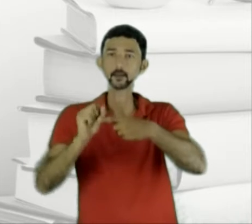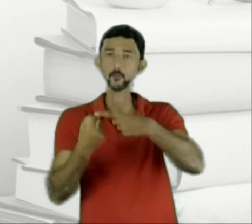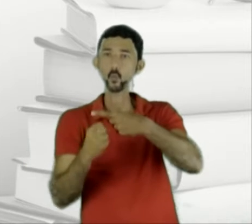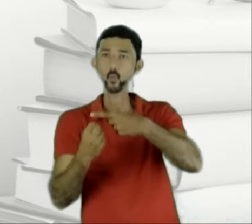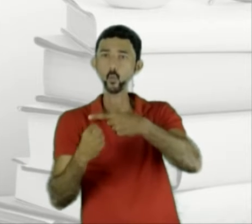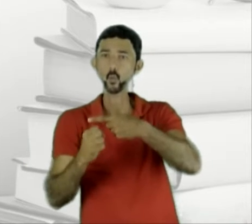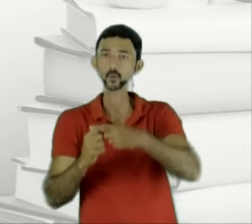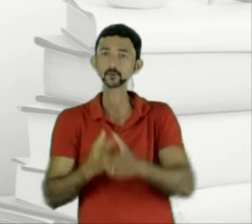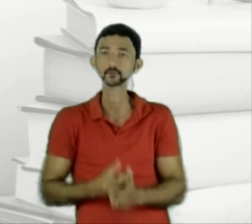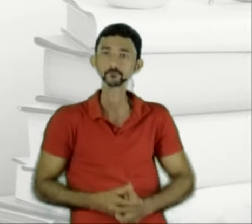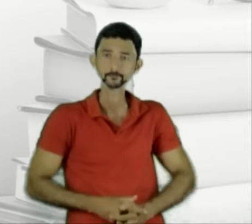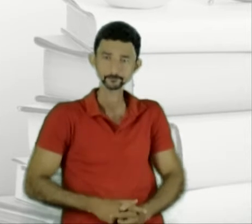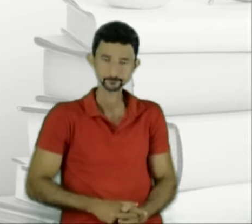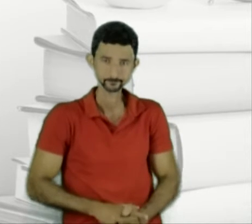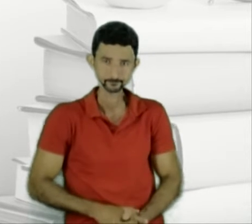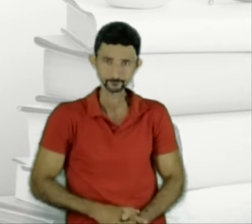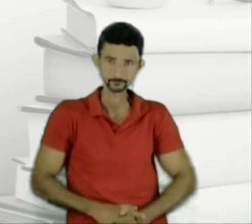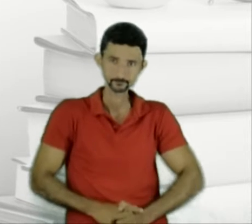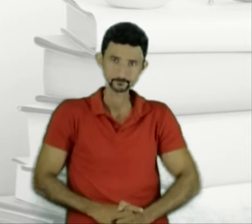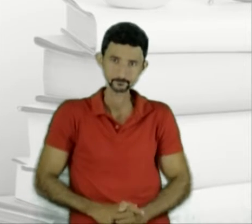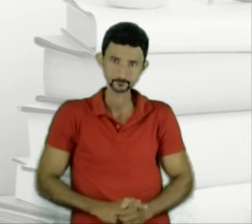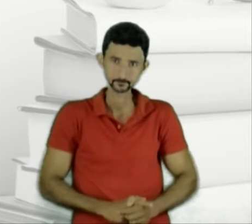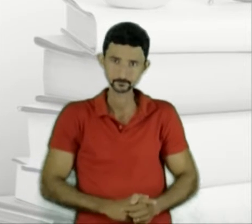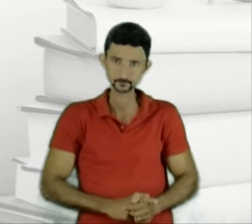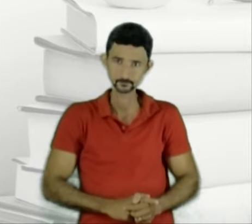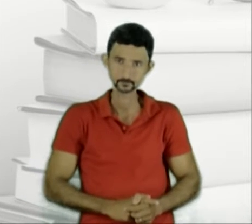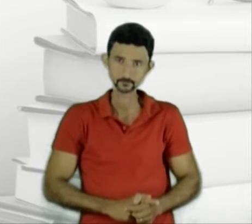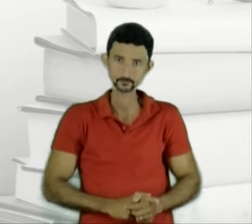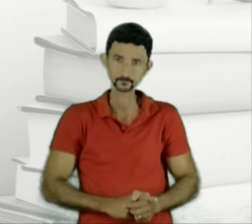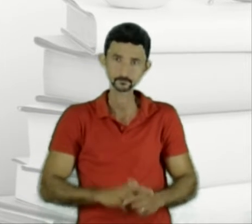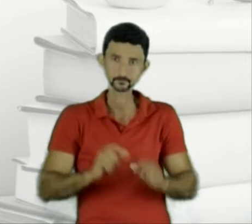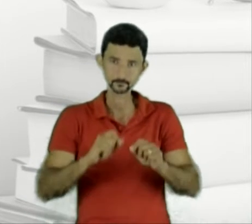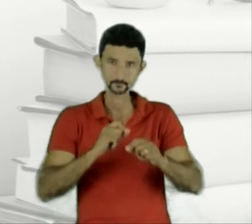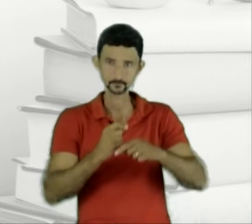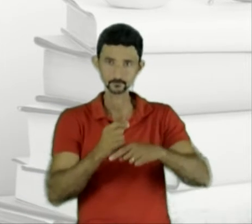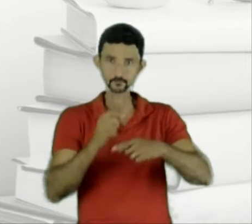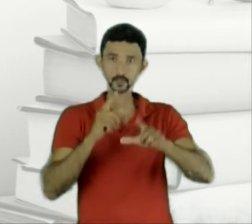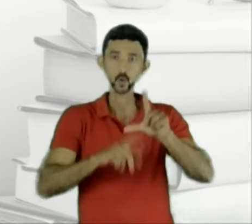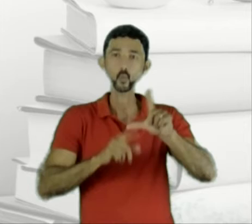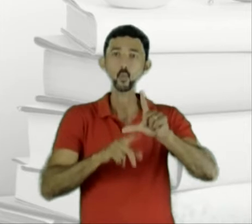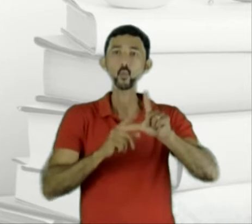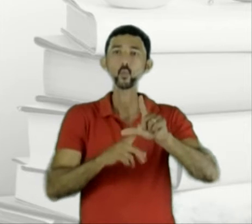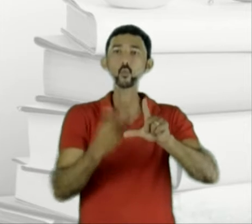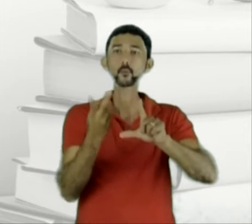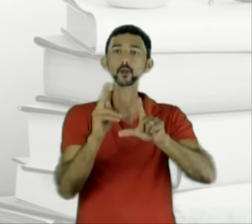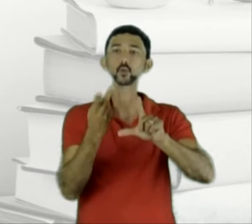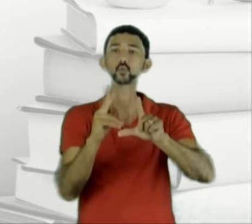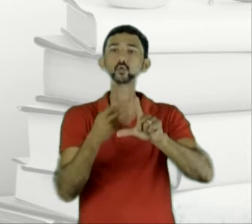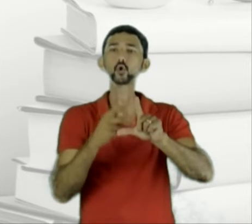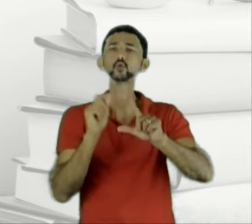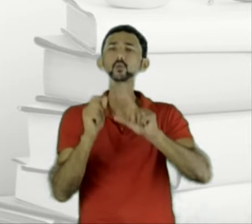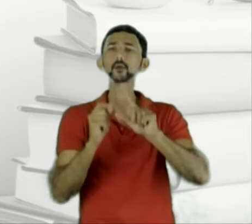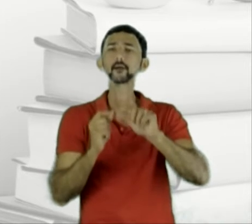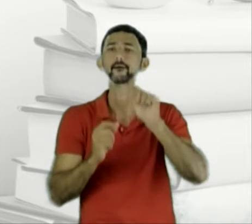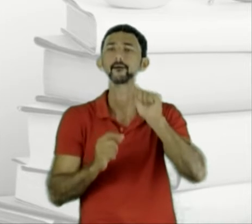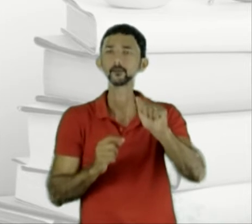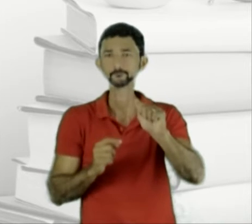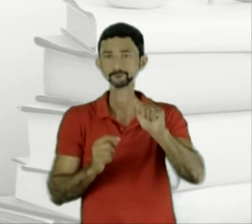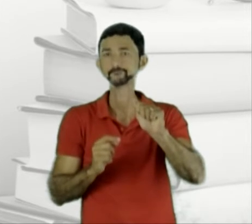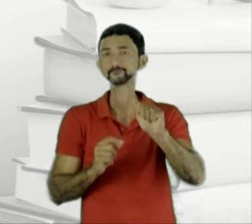sobre 8, ou 3 oitavos de A, certo? A parte literal de ambos, qual é?